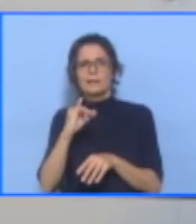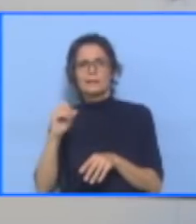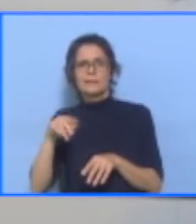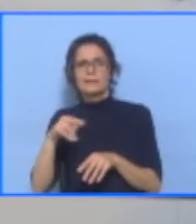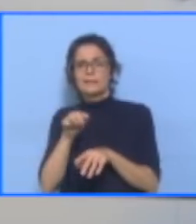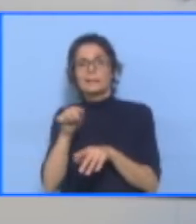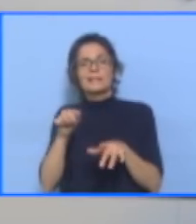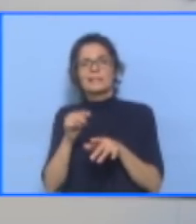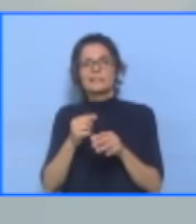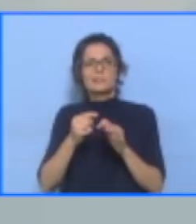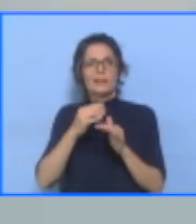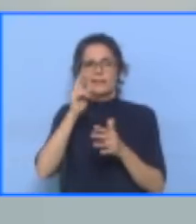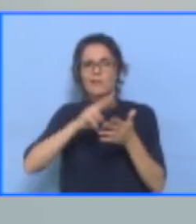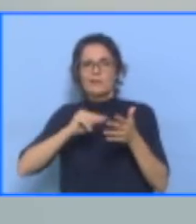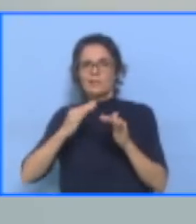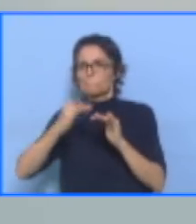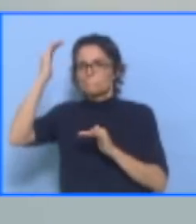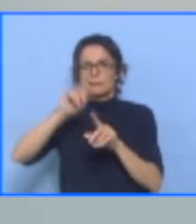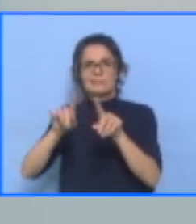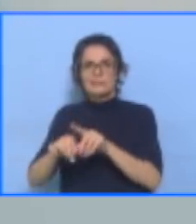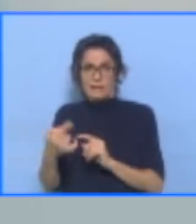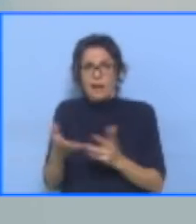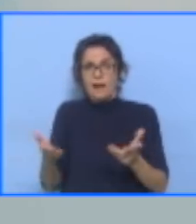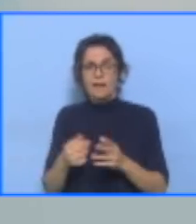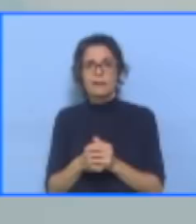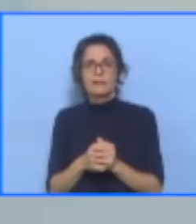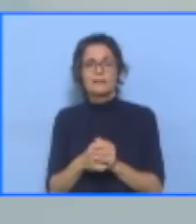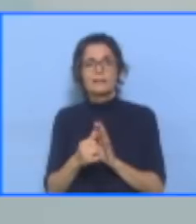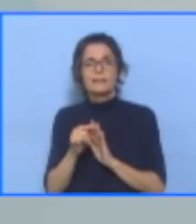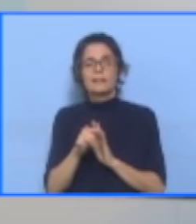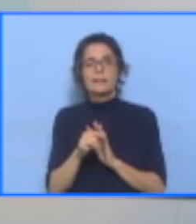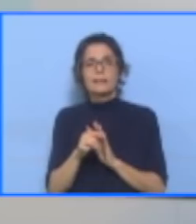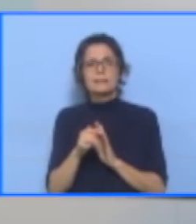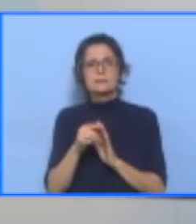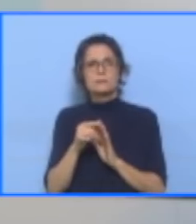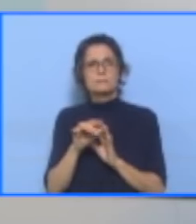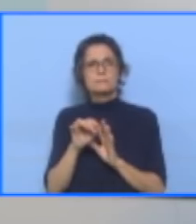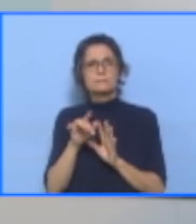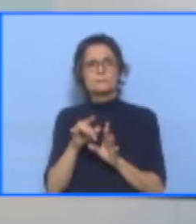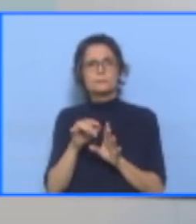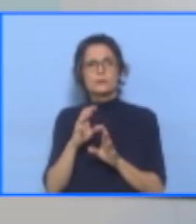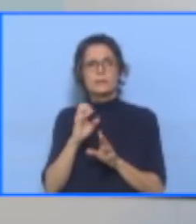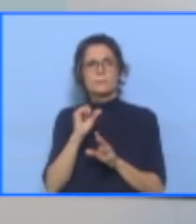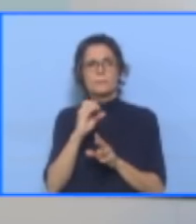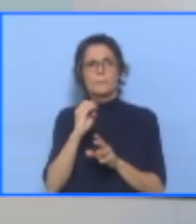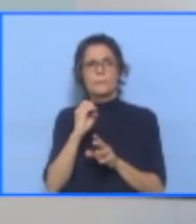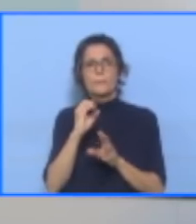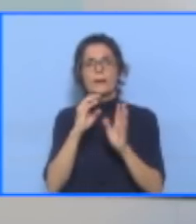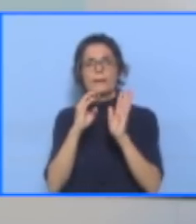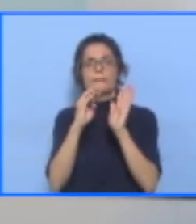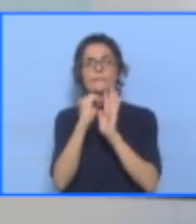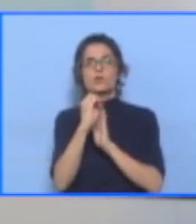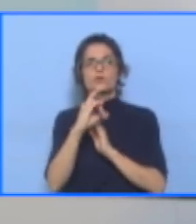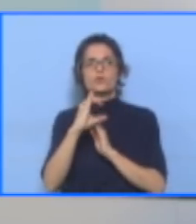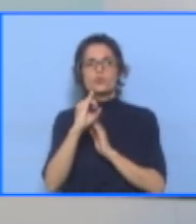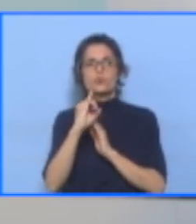idades. Ele era autor de um socialismo utópico, porquê? É uma classificação, não é a única correta, ele é